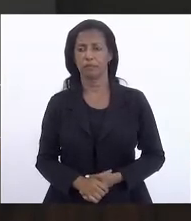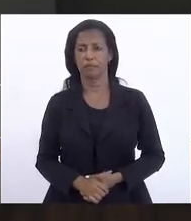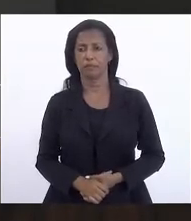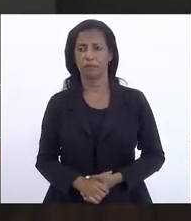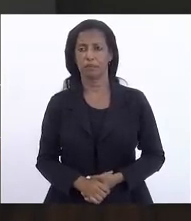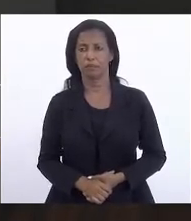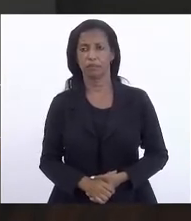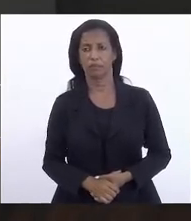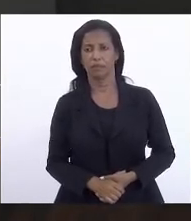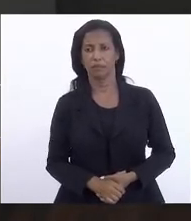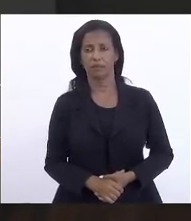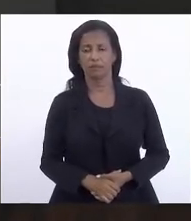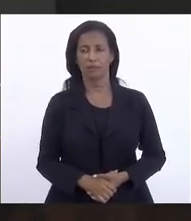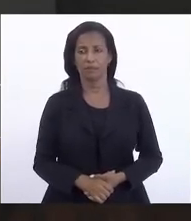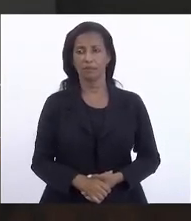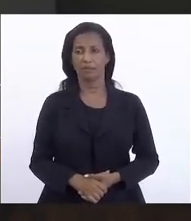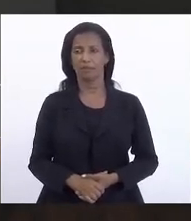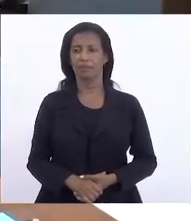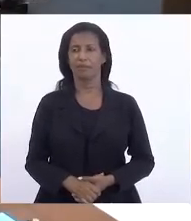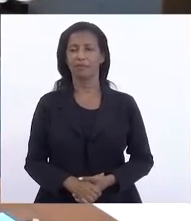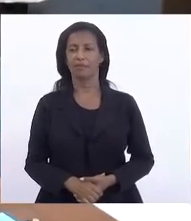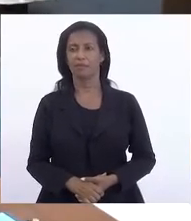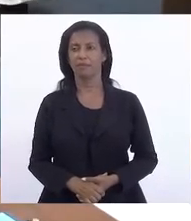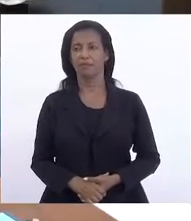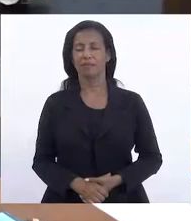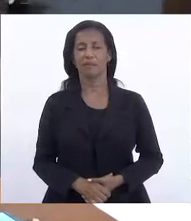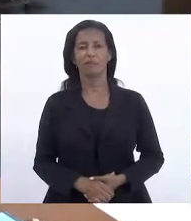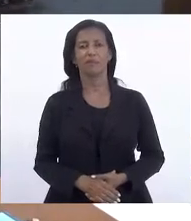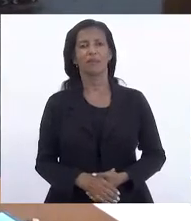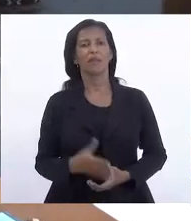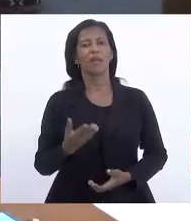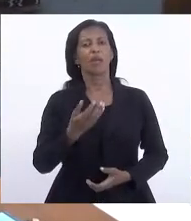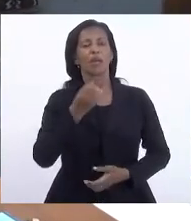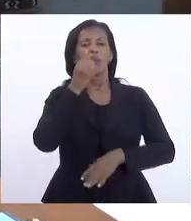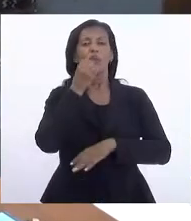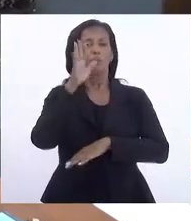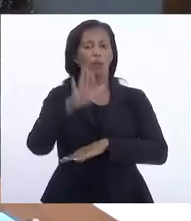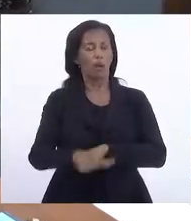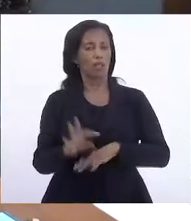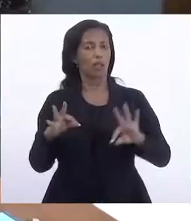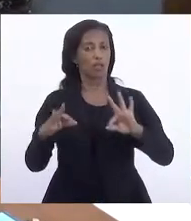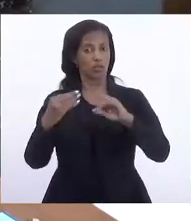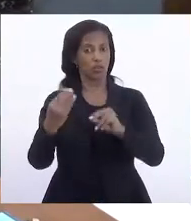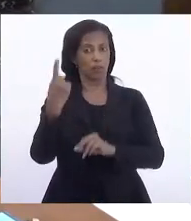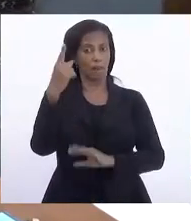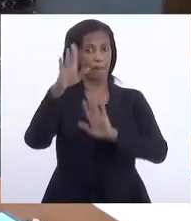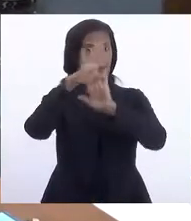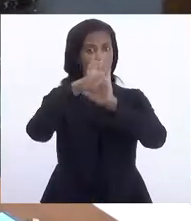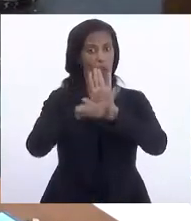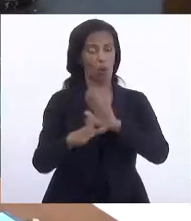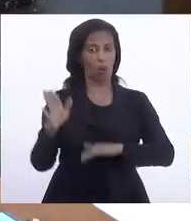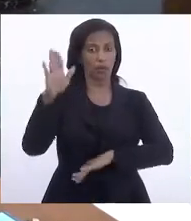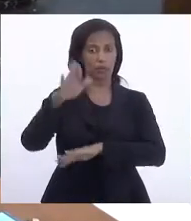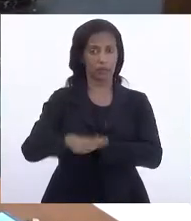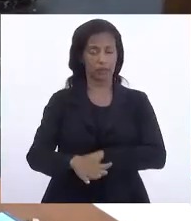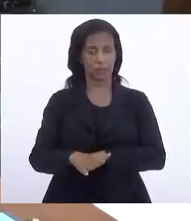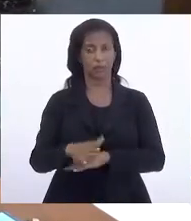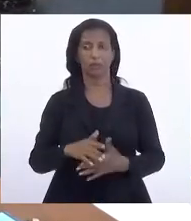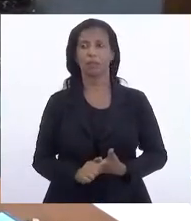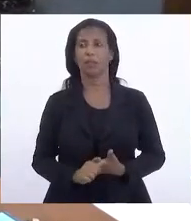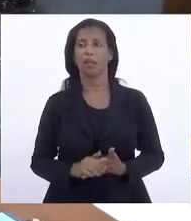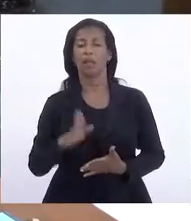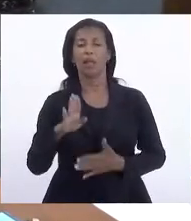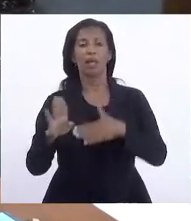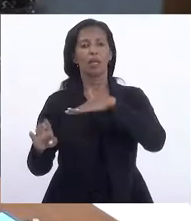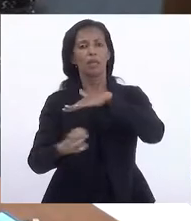Pela ordem de 30 segundos. Muito obrigado. presidente. Obrigada. Boa tarde a todos e todas. Muito obrigado. ordem dessa tarde é em solidariedade à